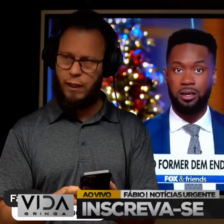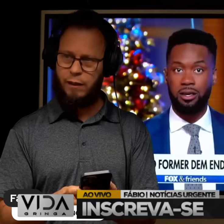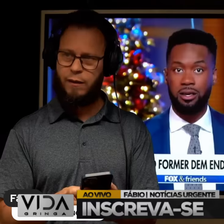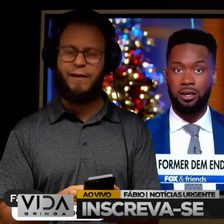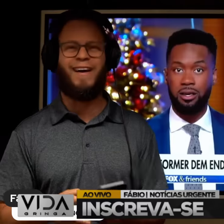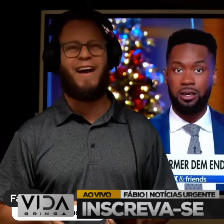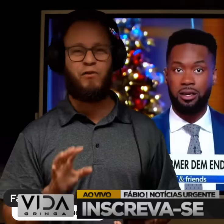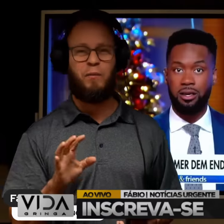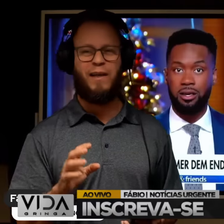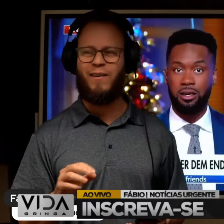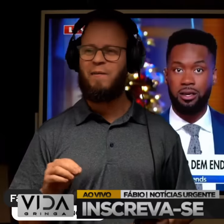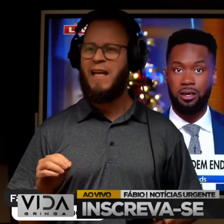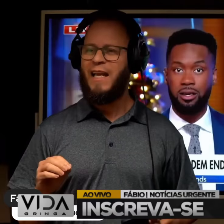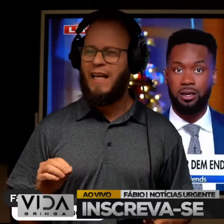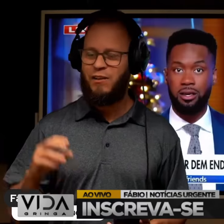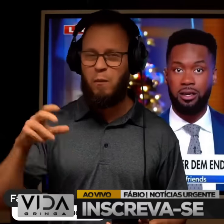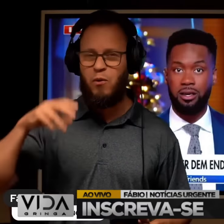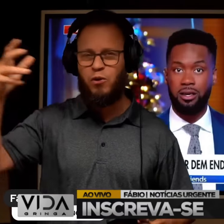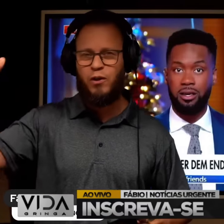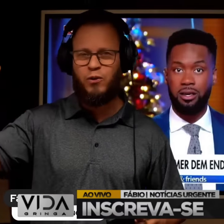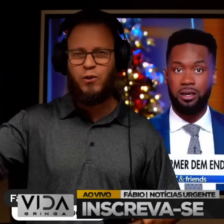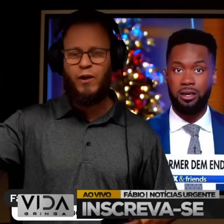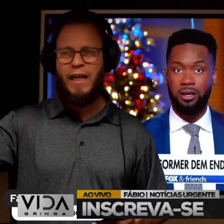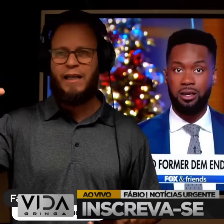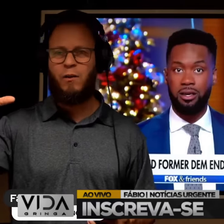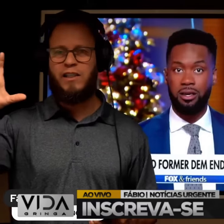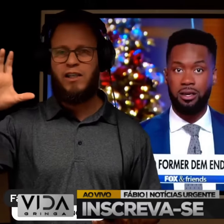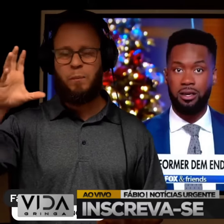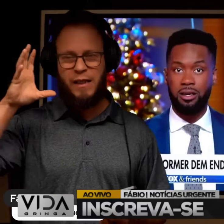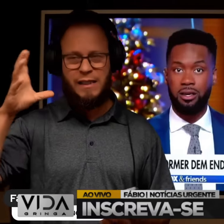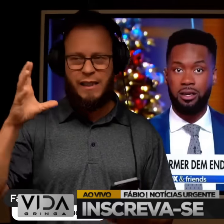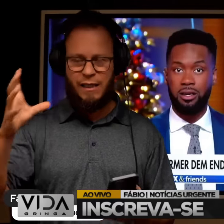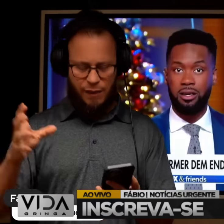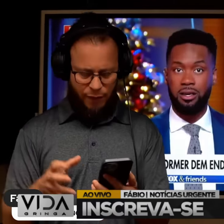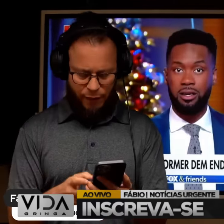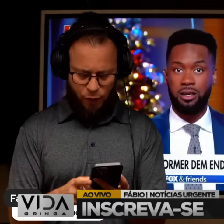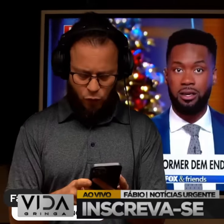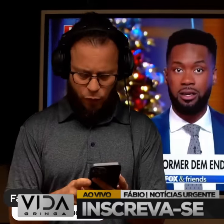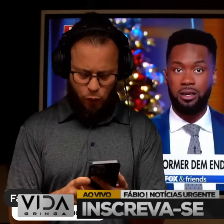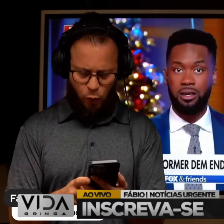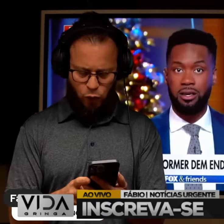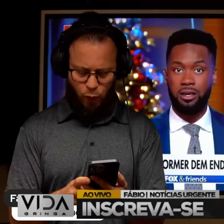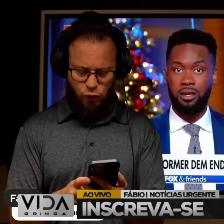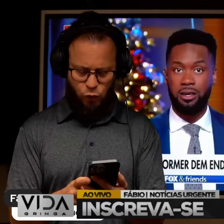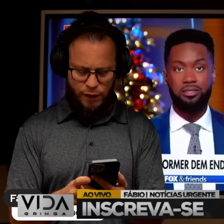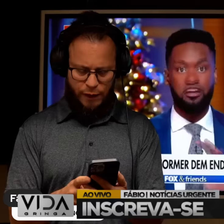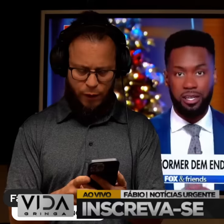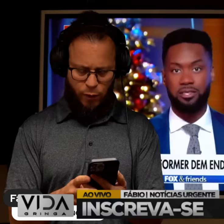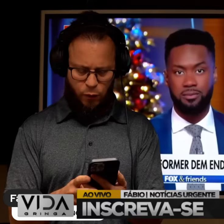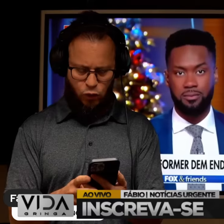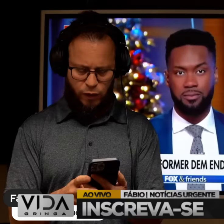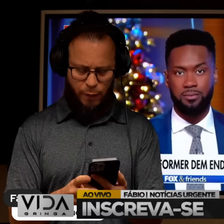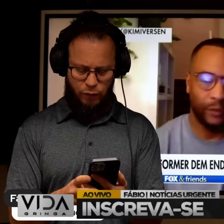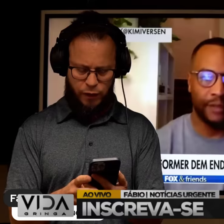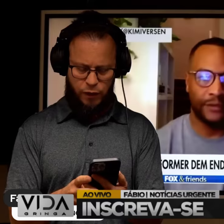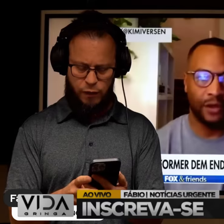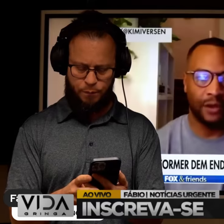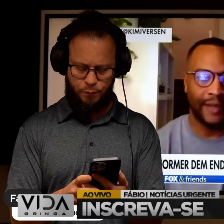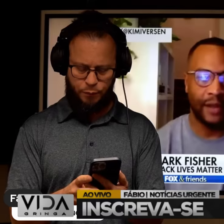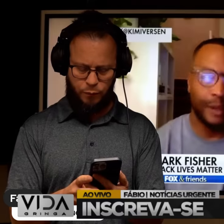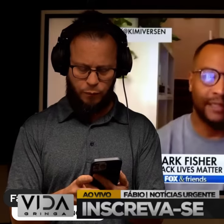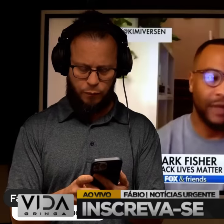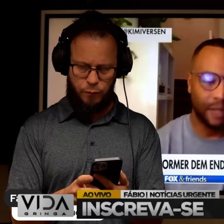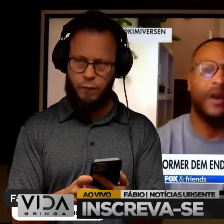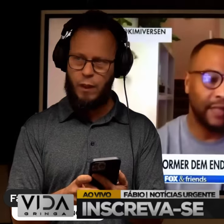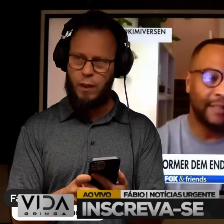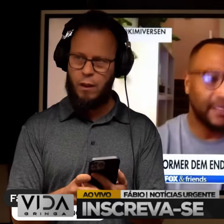mudar a cara dele. Aí ficou melhor. Então, mudou tudo. Então, a gente precisa entender. Deixa eu ver se eu boto algumas coisas aqui que eu quero mostrar para vocês.